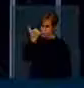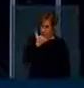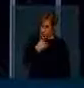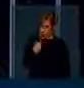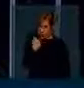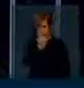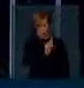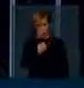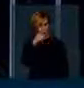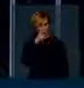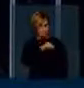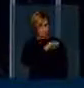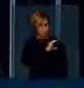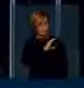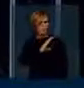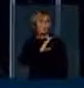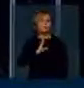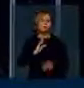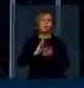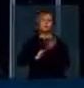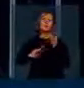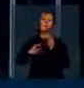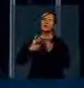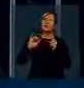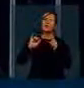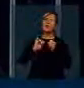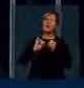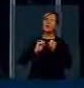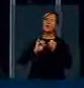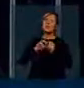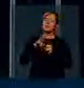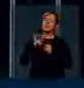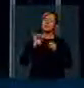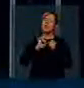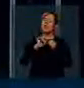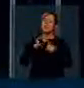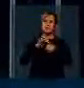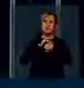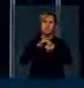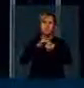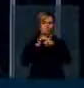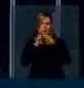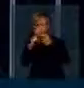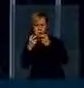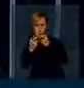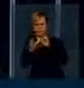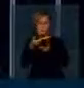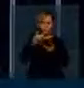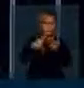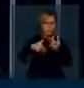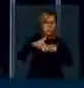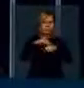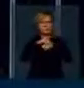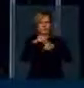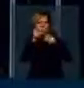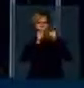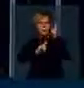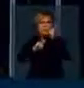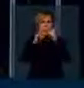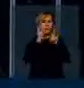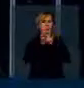comissão, que tudo que fosse feito ia ser feito na base do diálogo, que nós iríamos dialogar para encontrar todas as